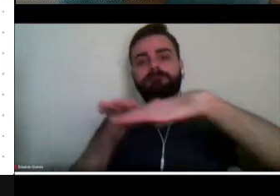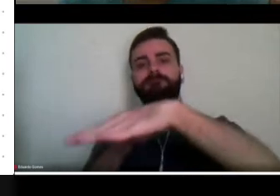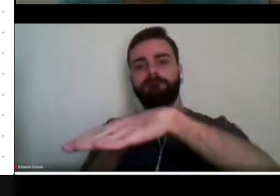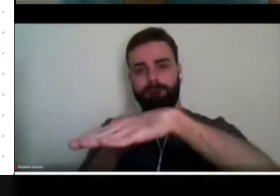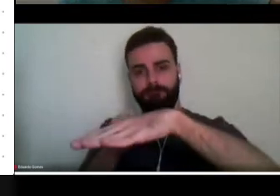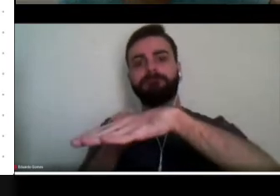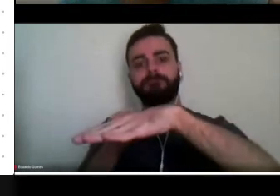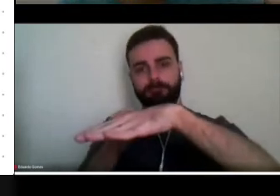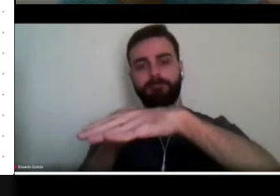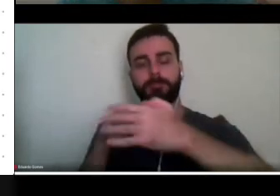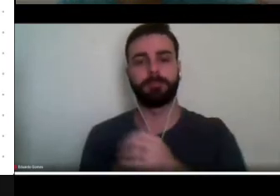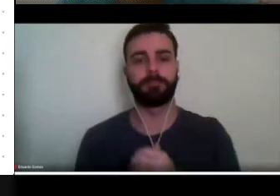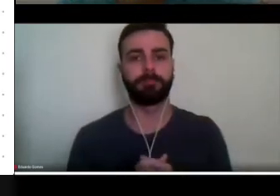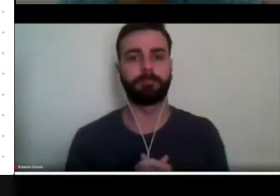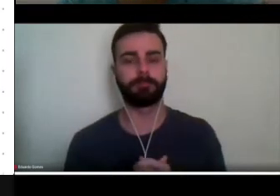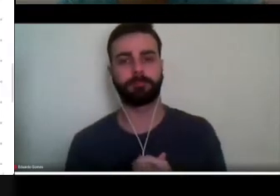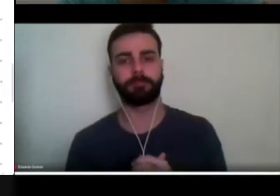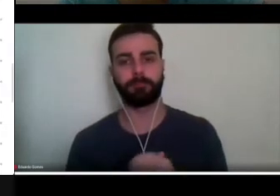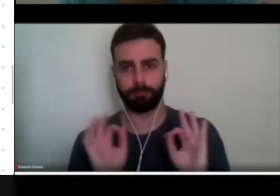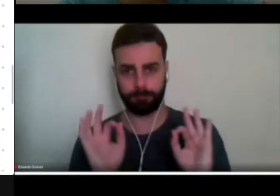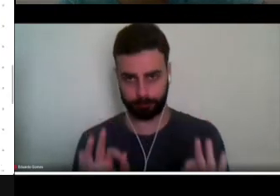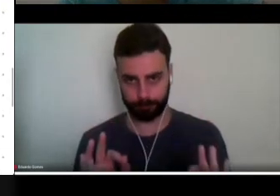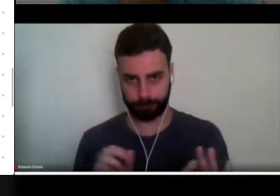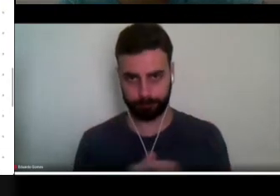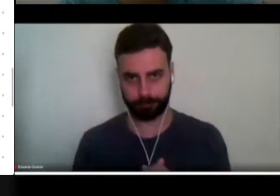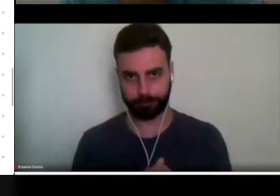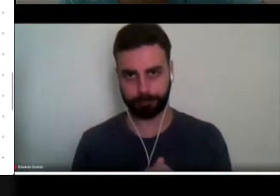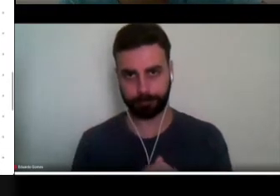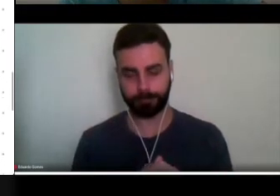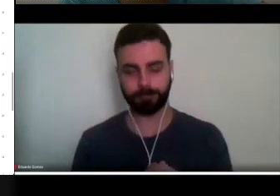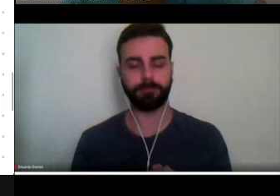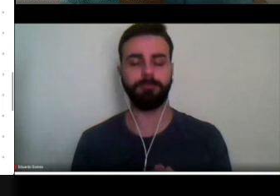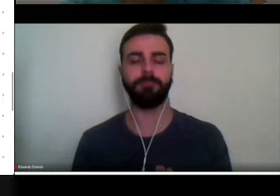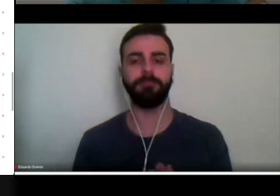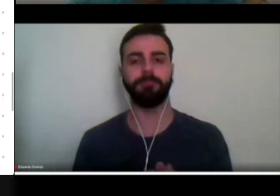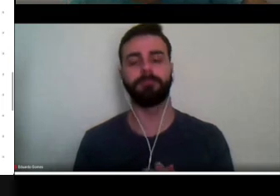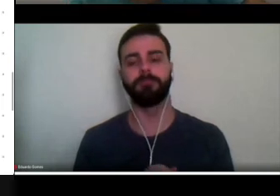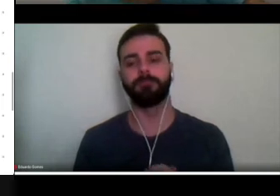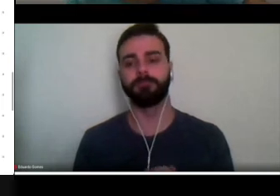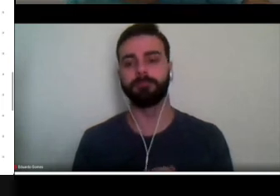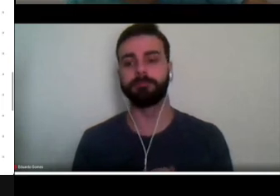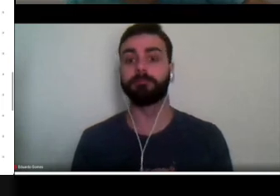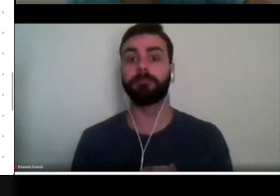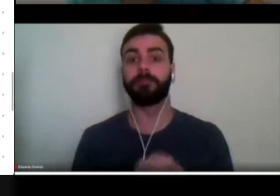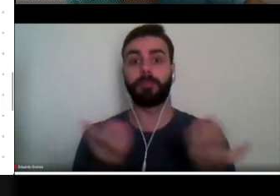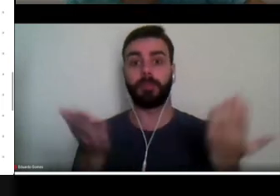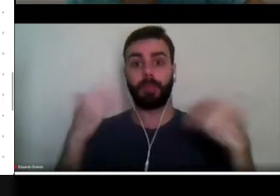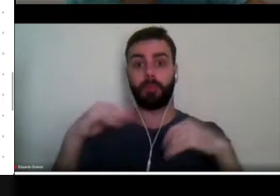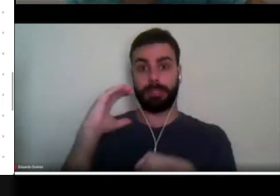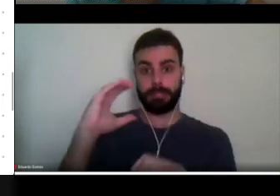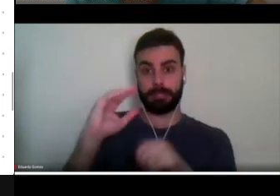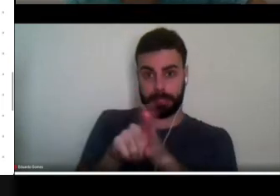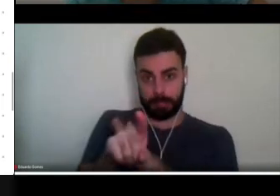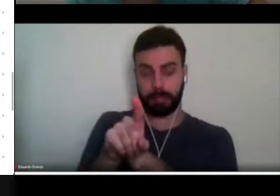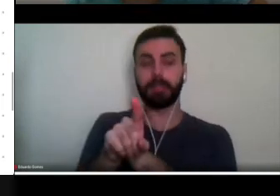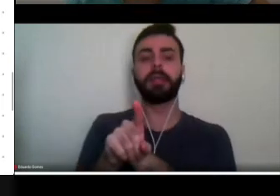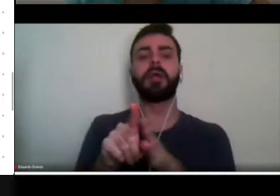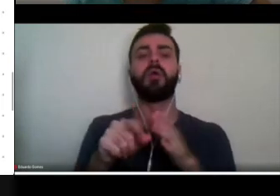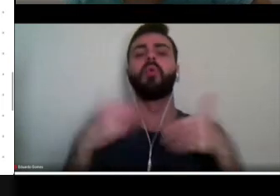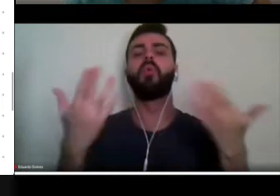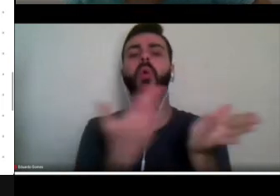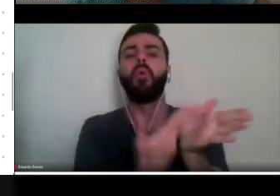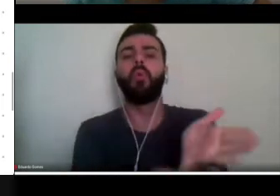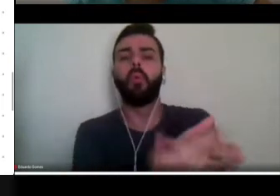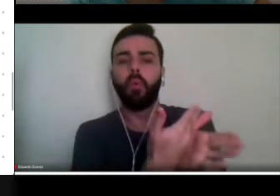Na letra C, ele pede para fazer um gráfico da velocidade em função do tempo para A e B. Tá fácil, né? Como a